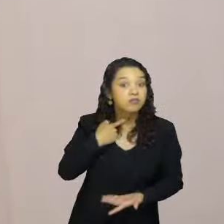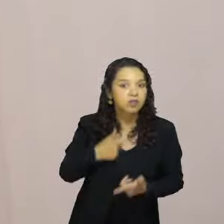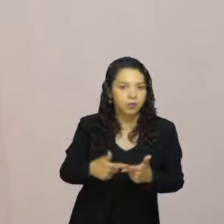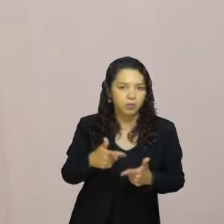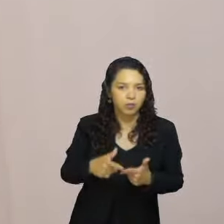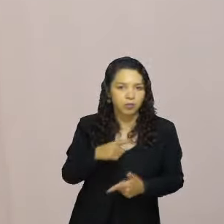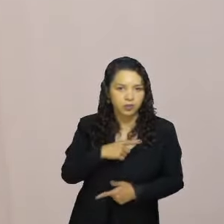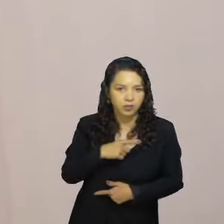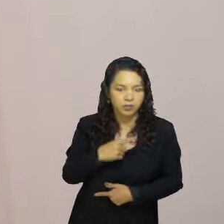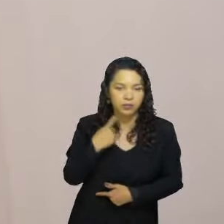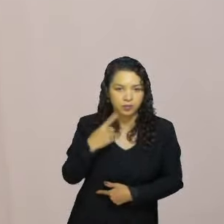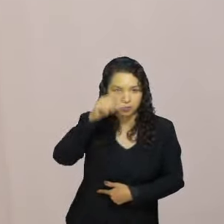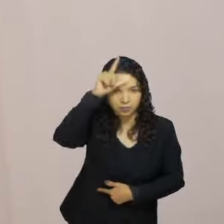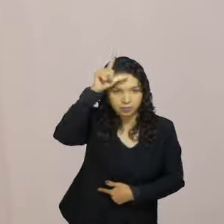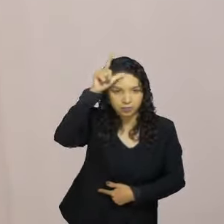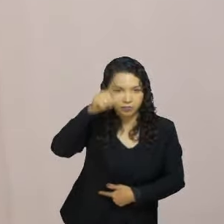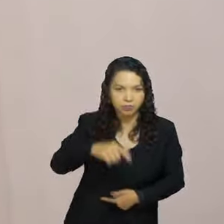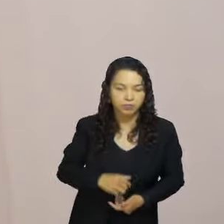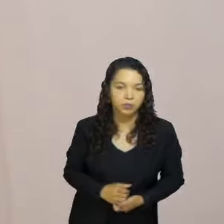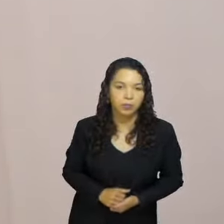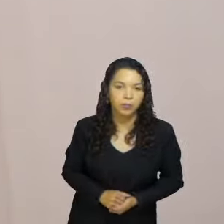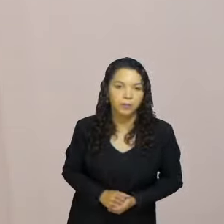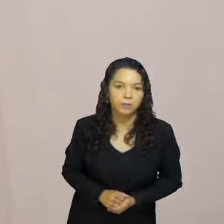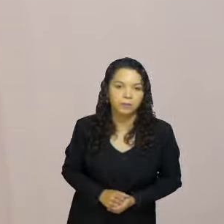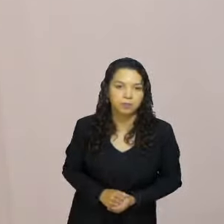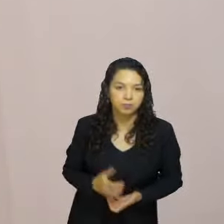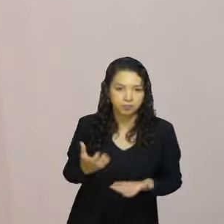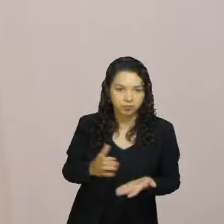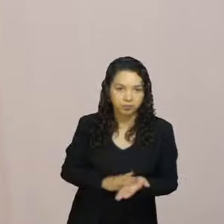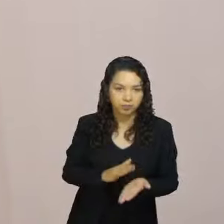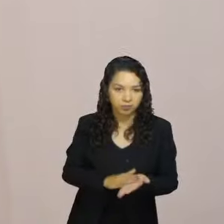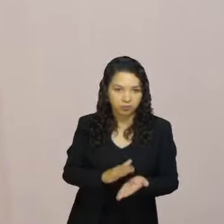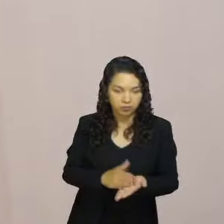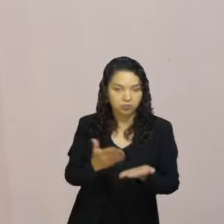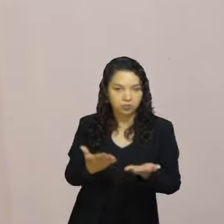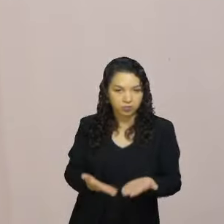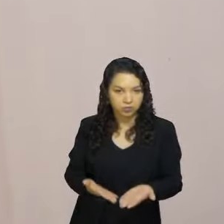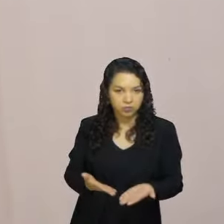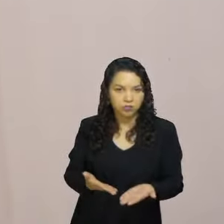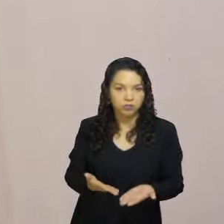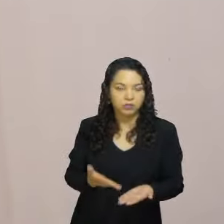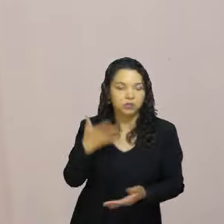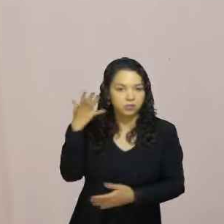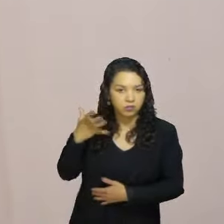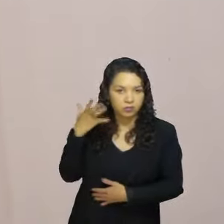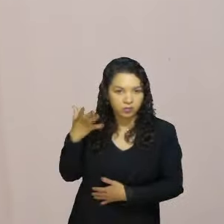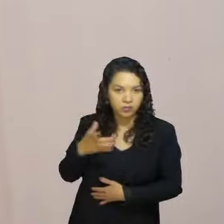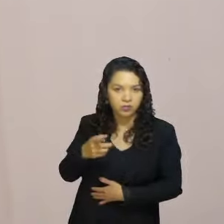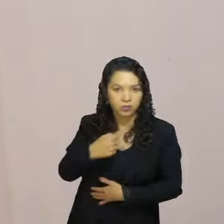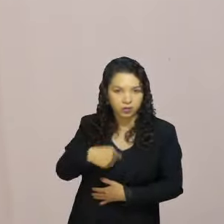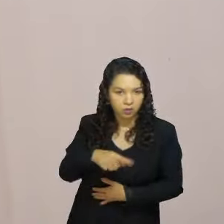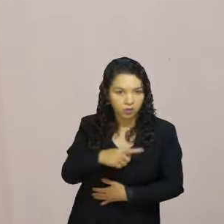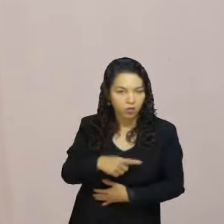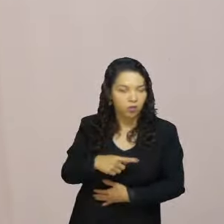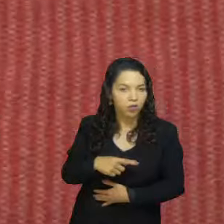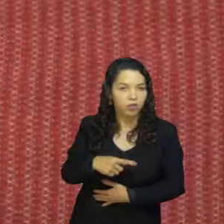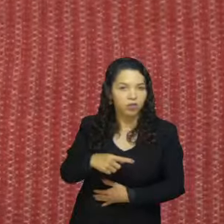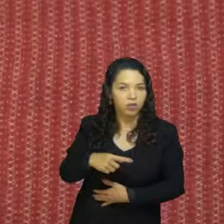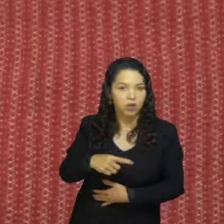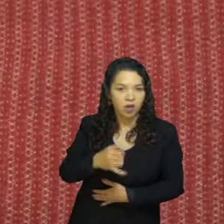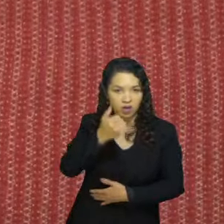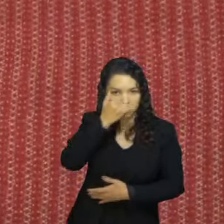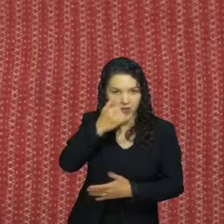atenção, deputado Sargento Lima. Quero parabenizar a Vossa Excelência pela fala. Nós não iremos dar chance realmente para o azar. Terás